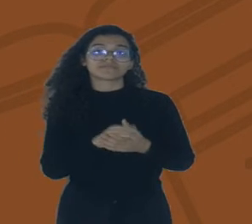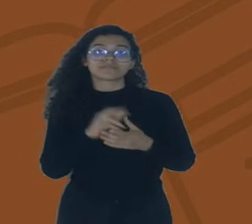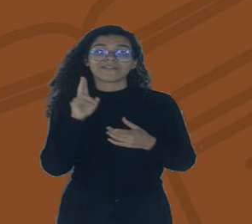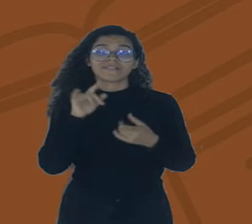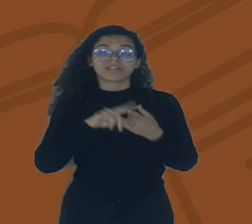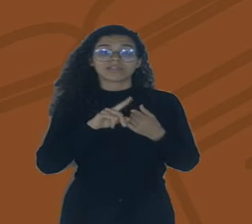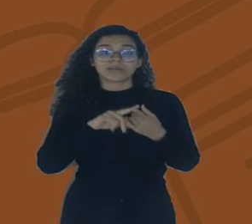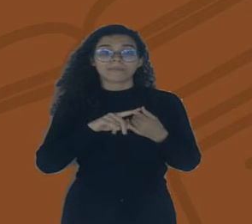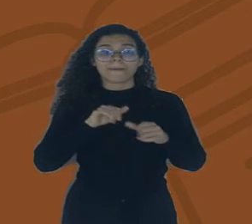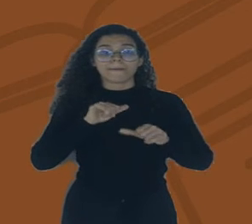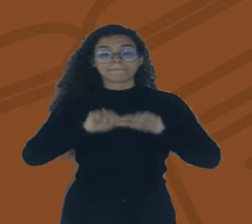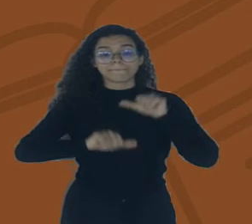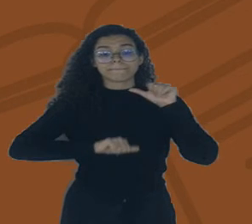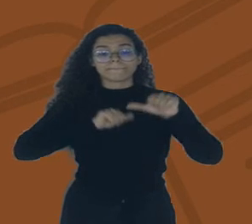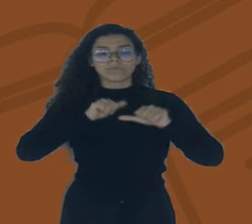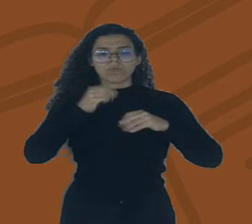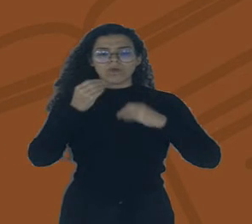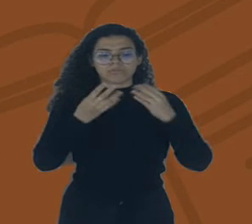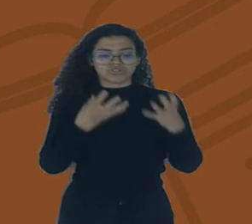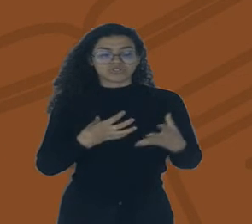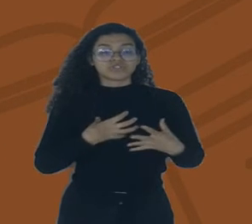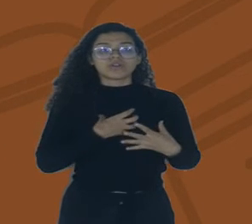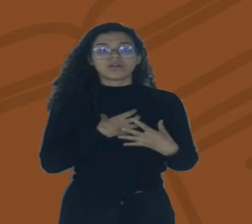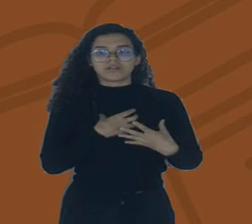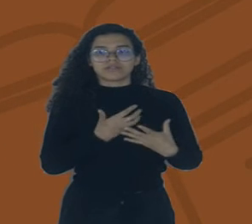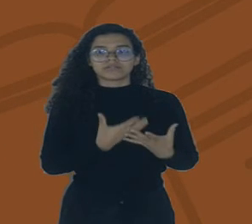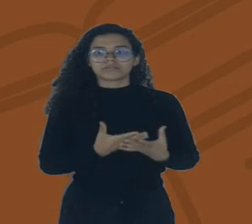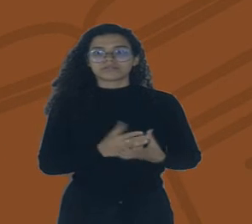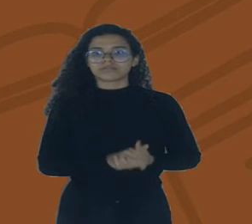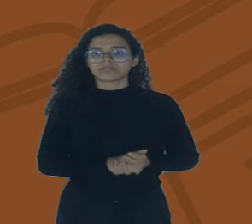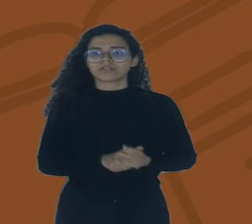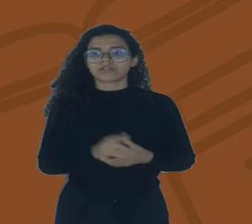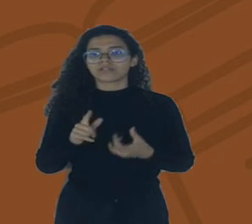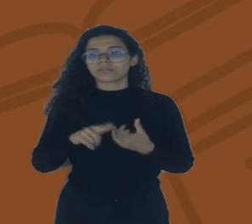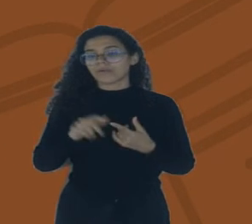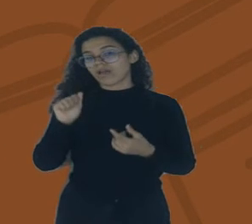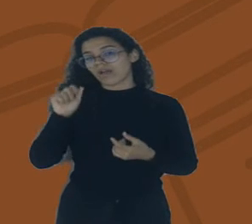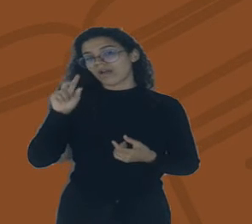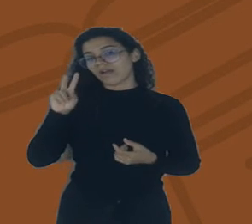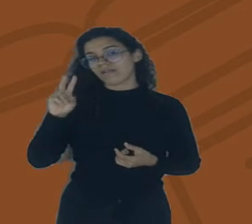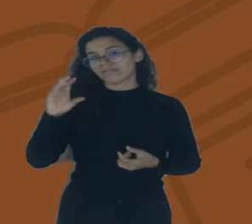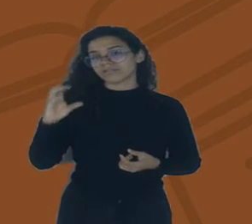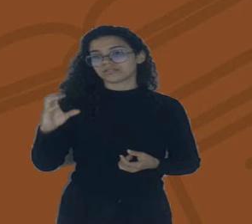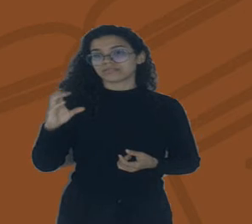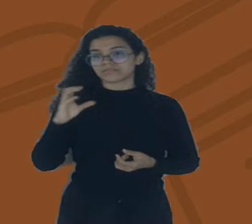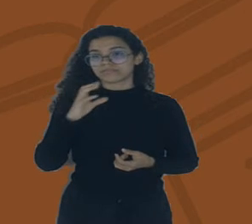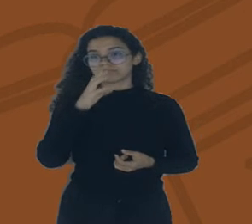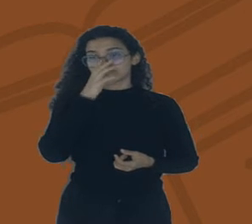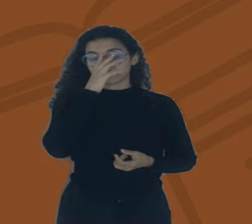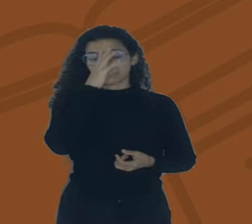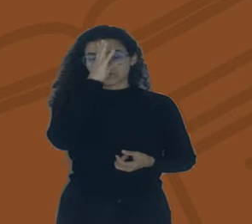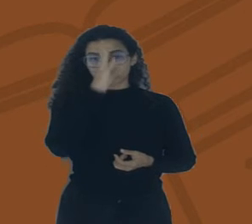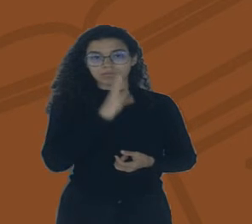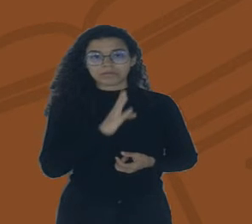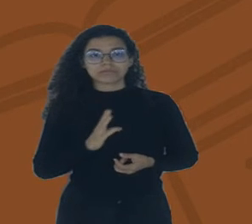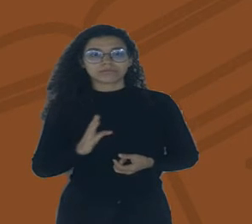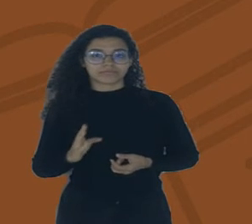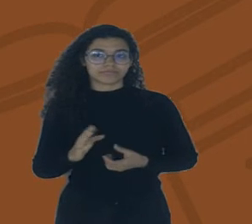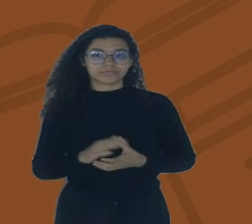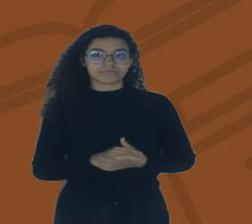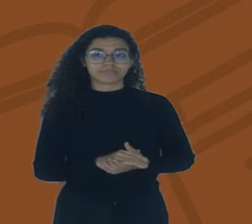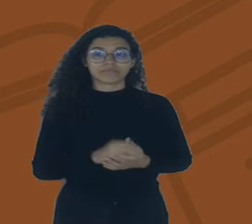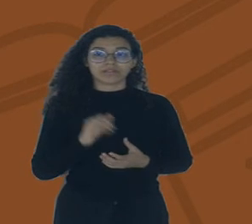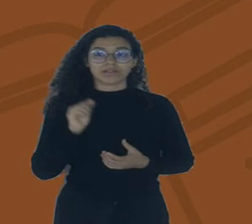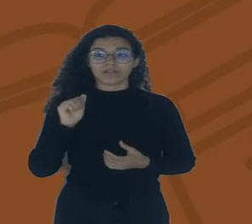uma alteração da personalidade. Ô professor, e o AVC? O AVC, as letrinhas